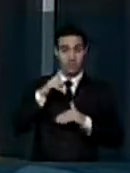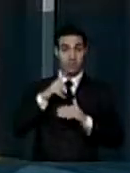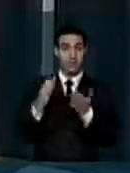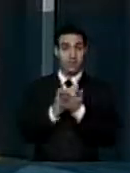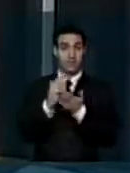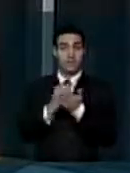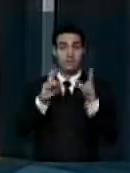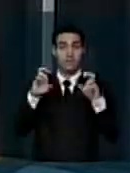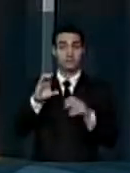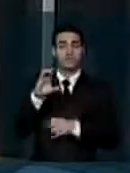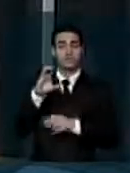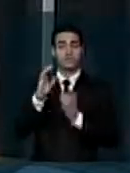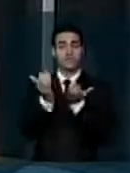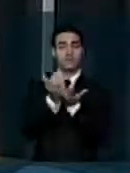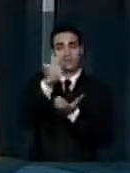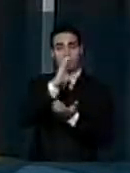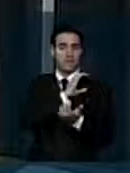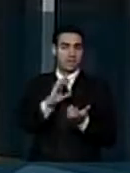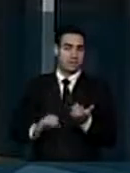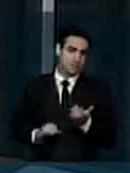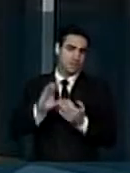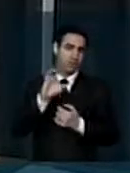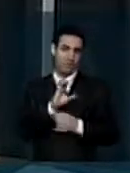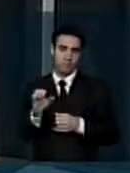Liberdade Cristã, sem dúvida,